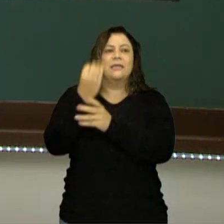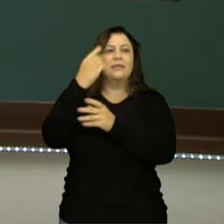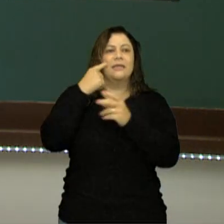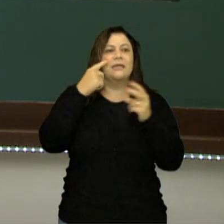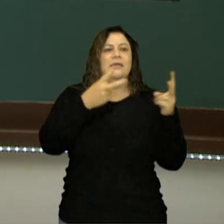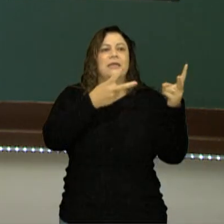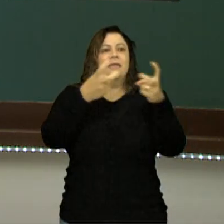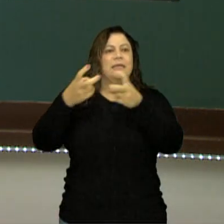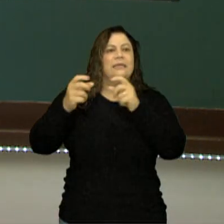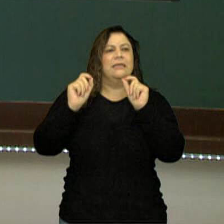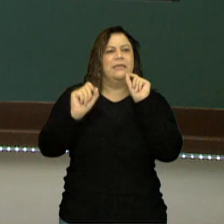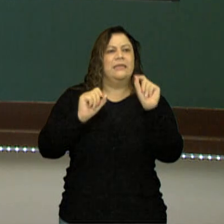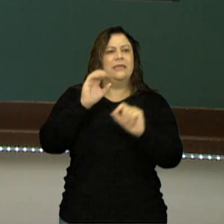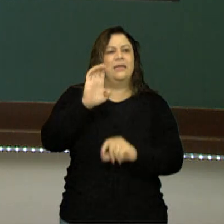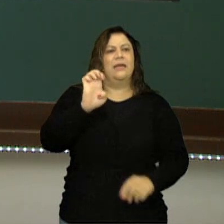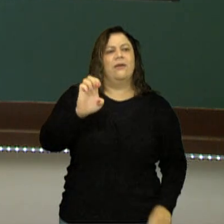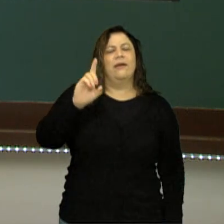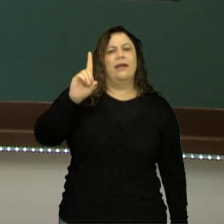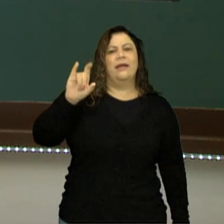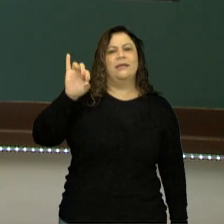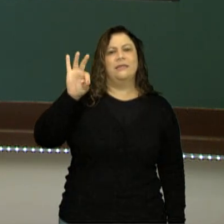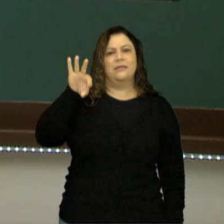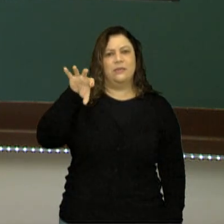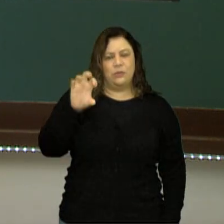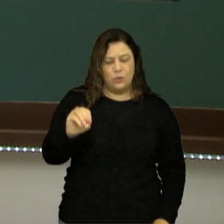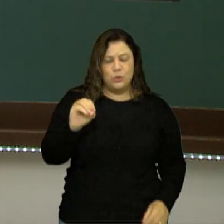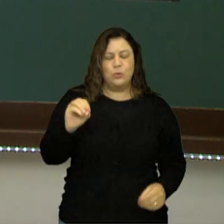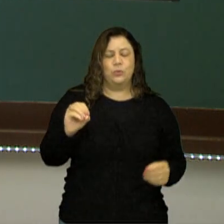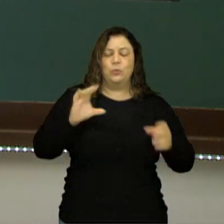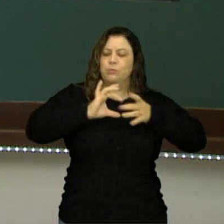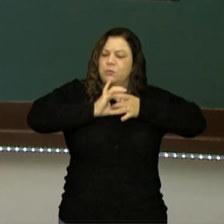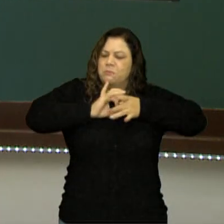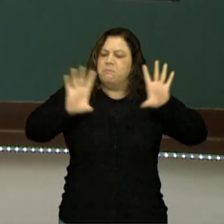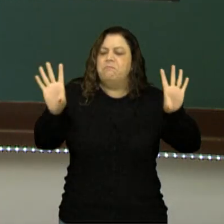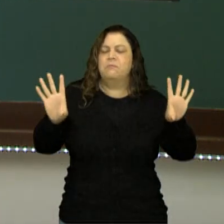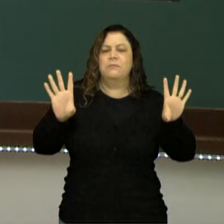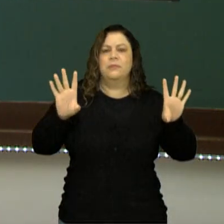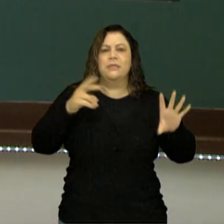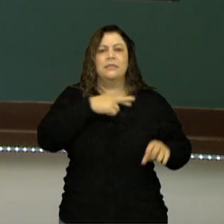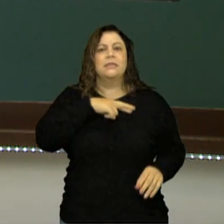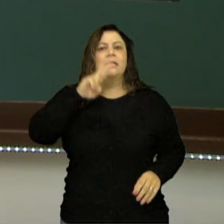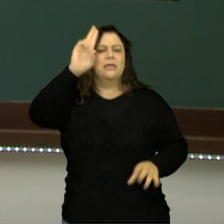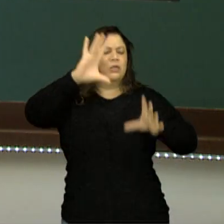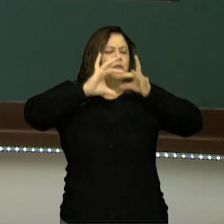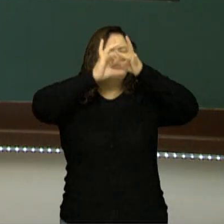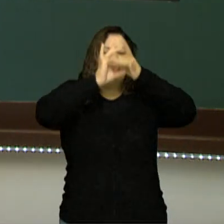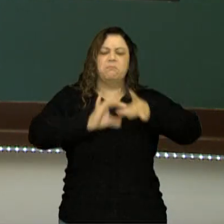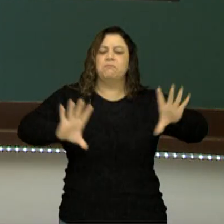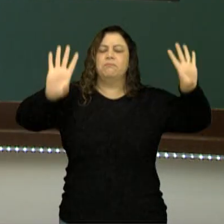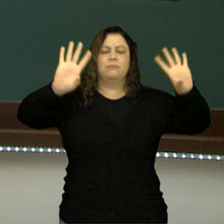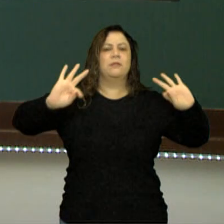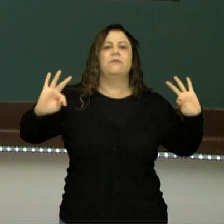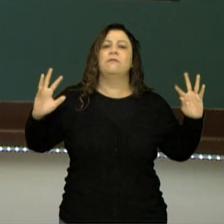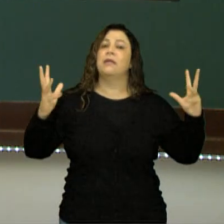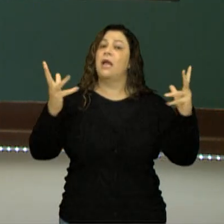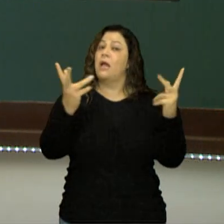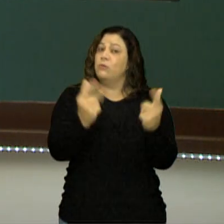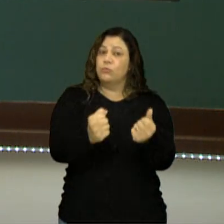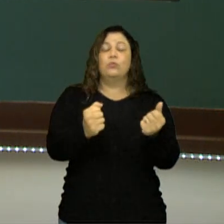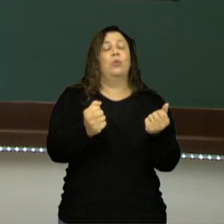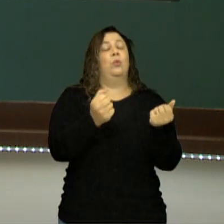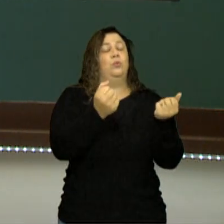que permite a liberdade religiosa aos protestantes. Então, permitindo a liberdade